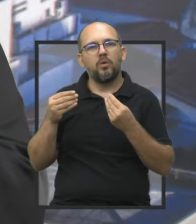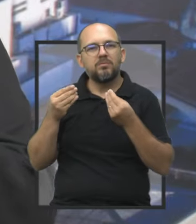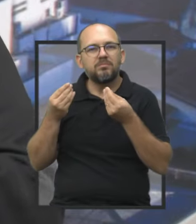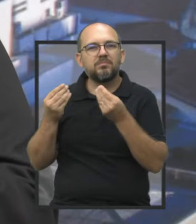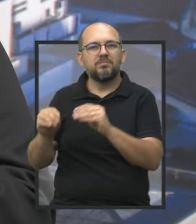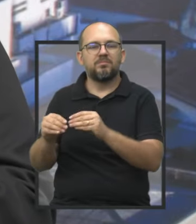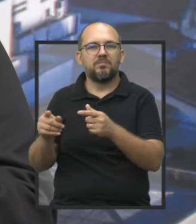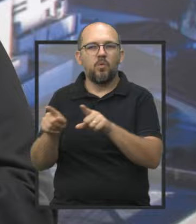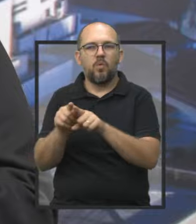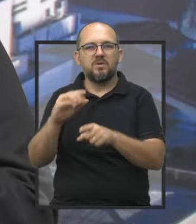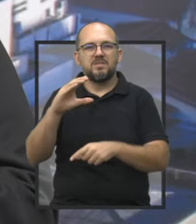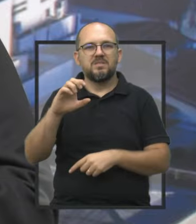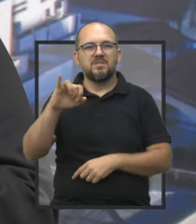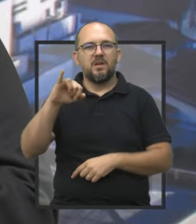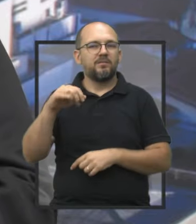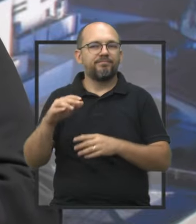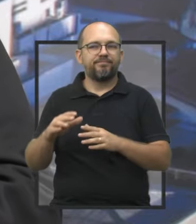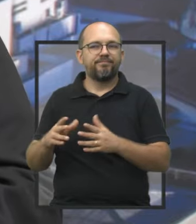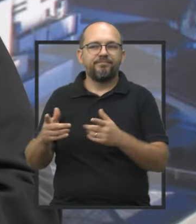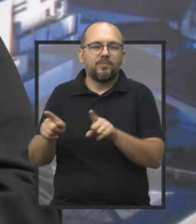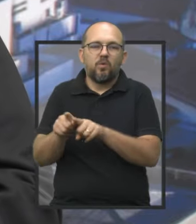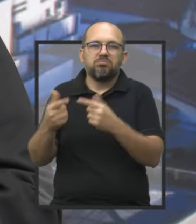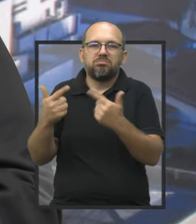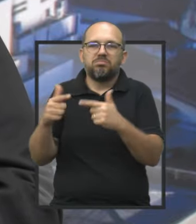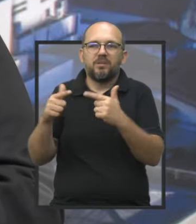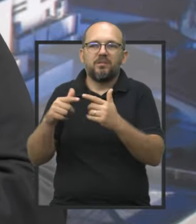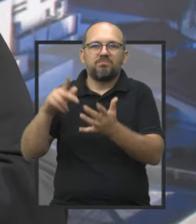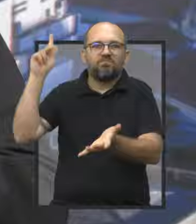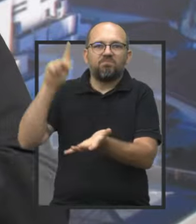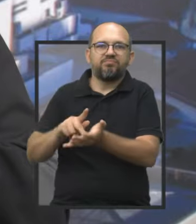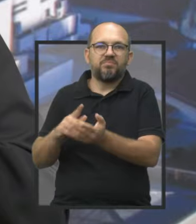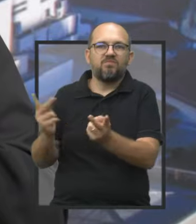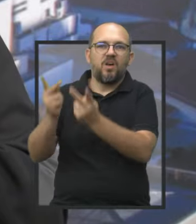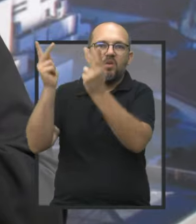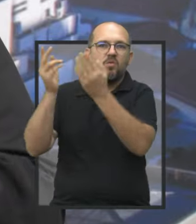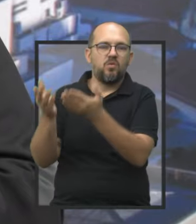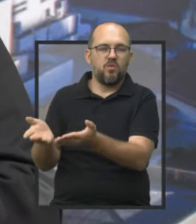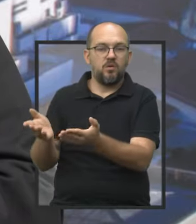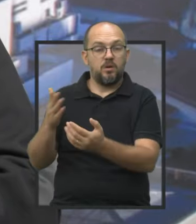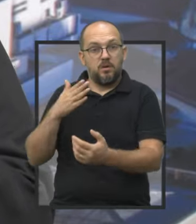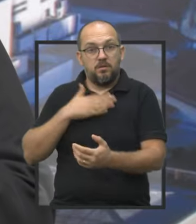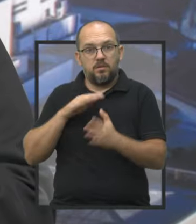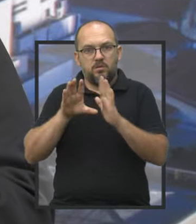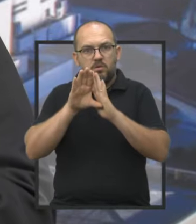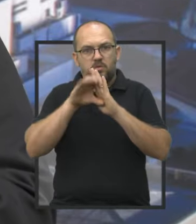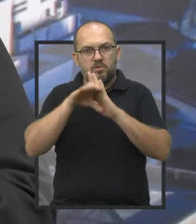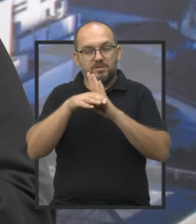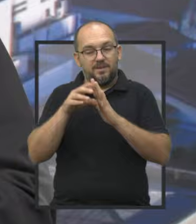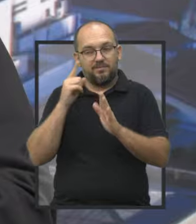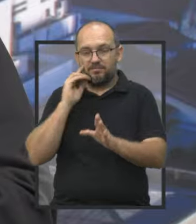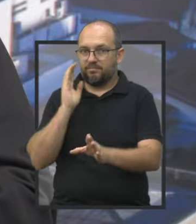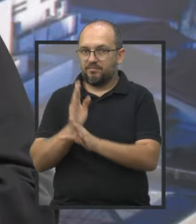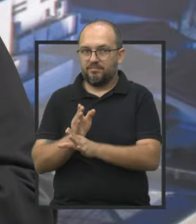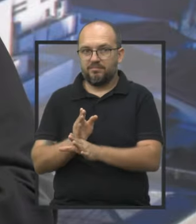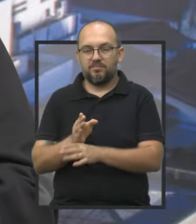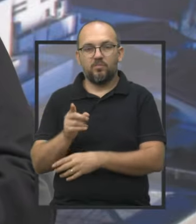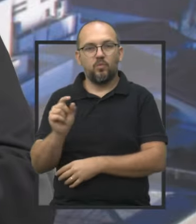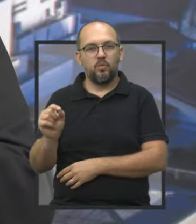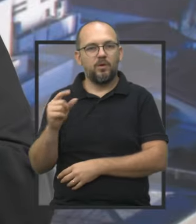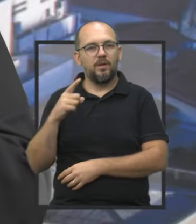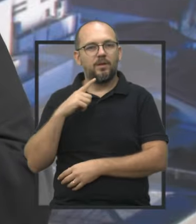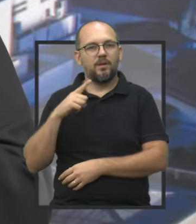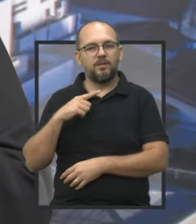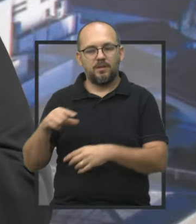própria Constituição da SEI. A gente acabou, no meu conceito, identificando que há